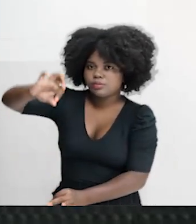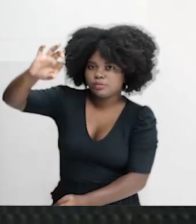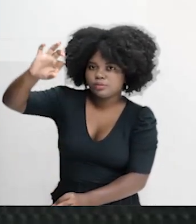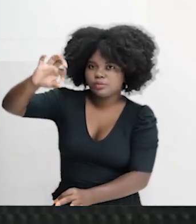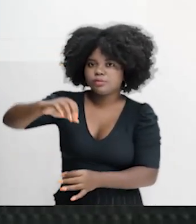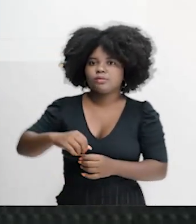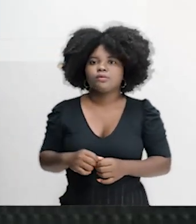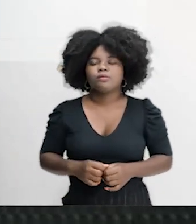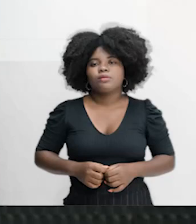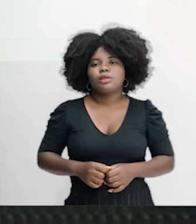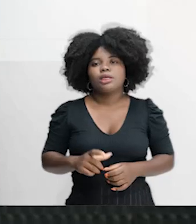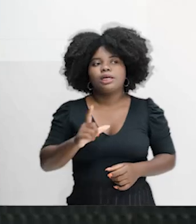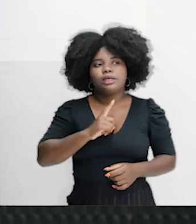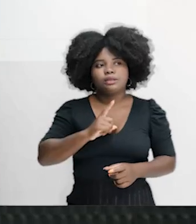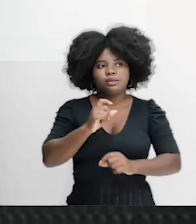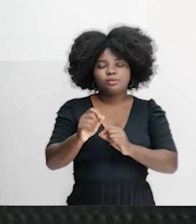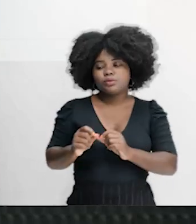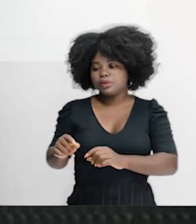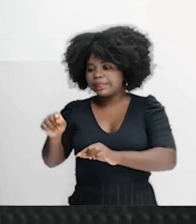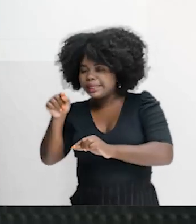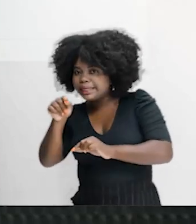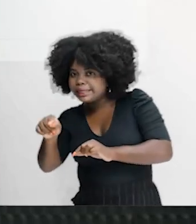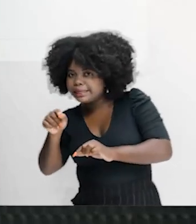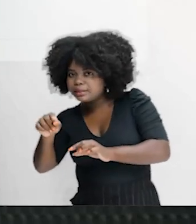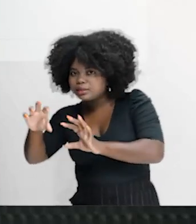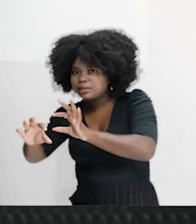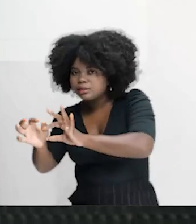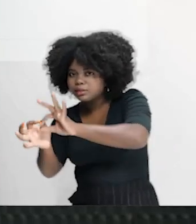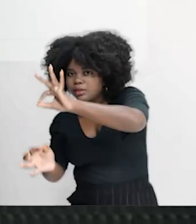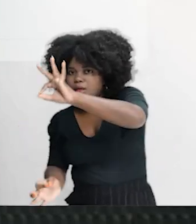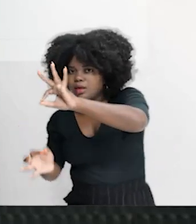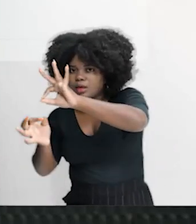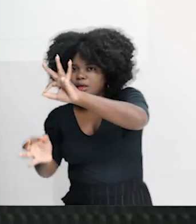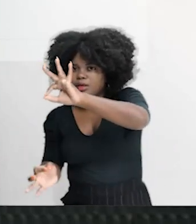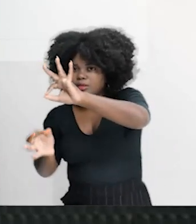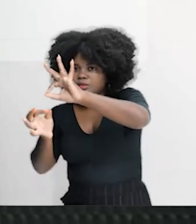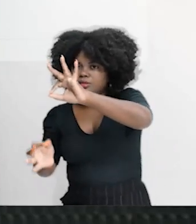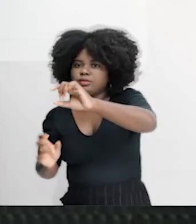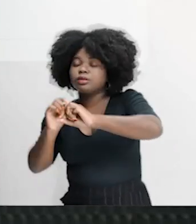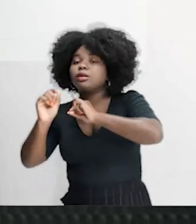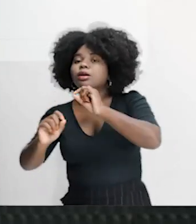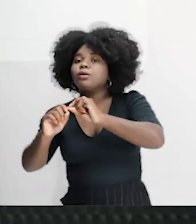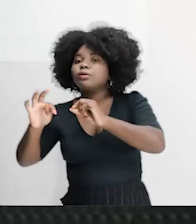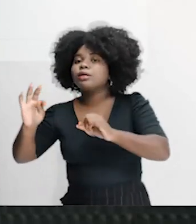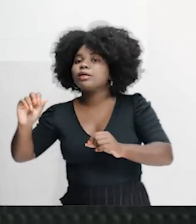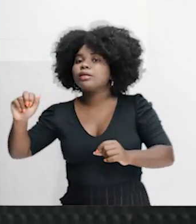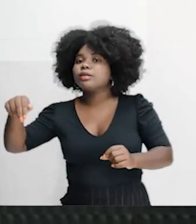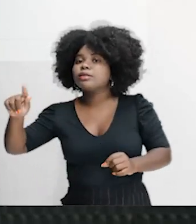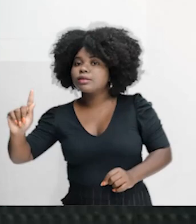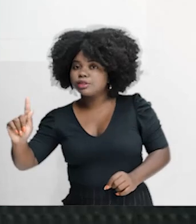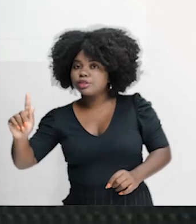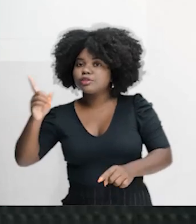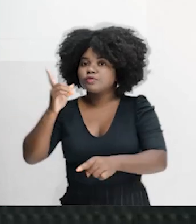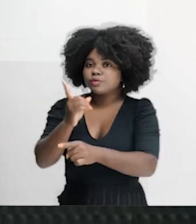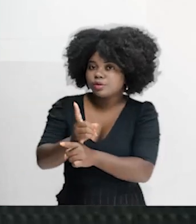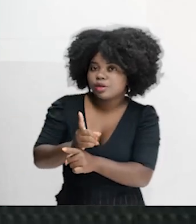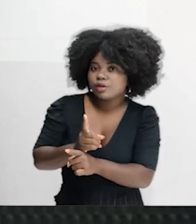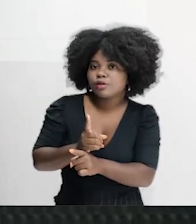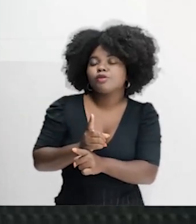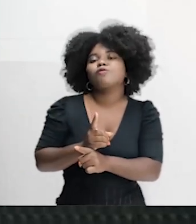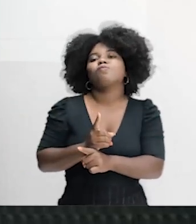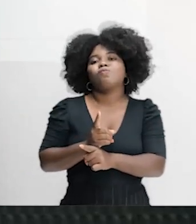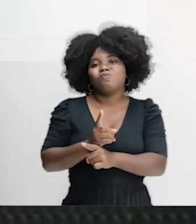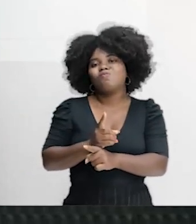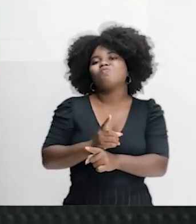tangentes. Eixo das tangentes. É aqui que nós vamos encontrar as tangentes